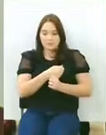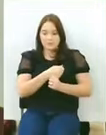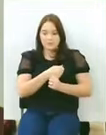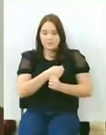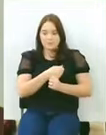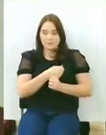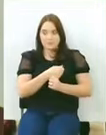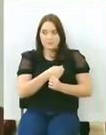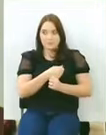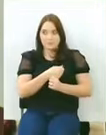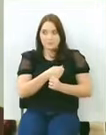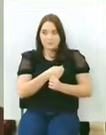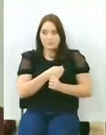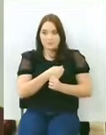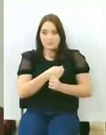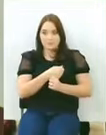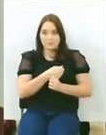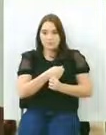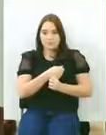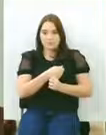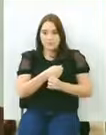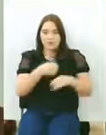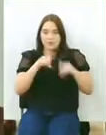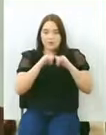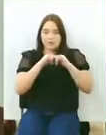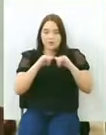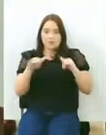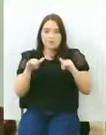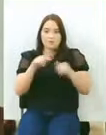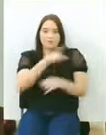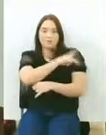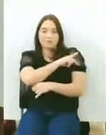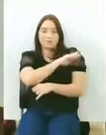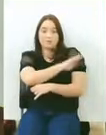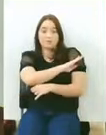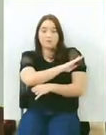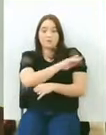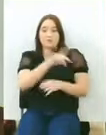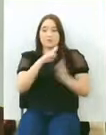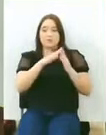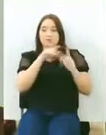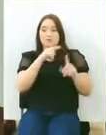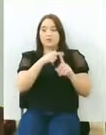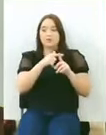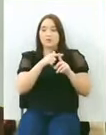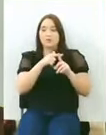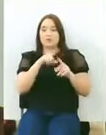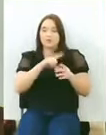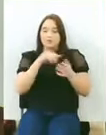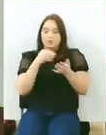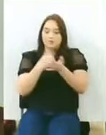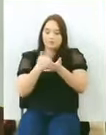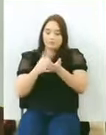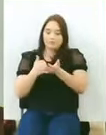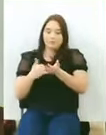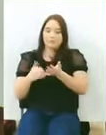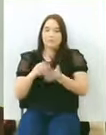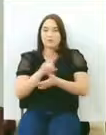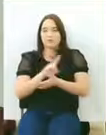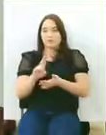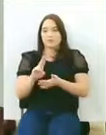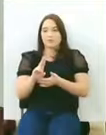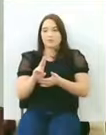E eu queria deixar um recado específico para os presbíteros da igreja. Alguns estão aqui, já vi o nome de alguns deles